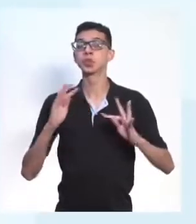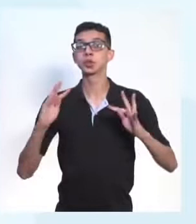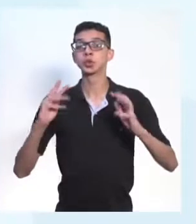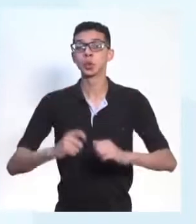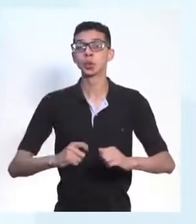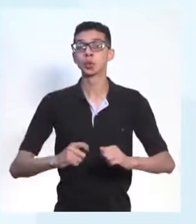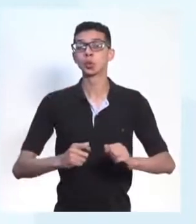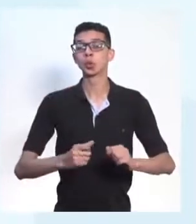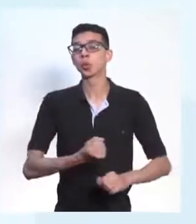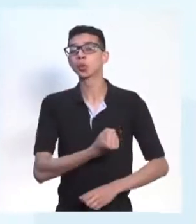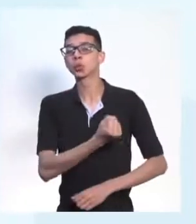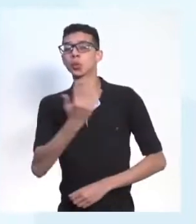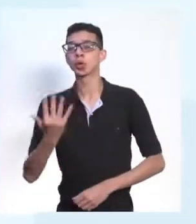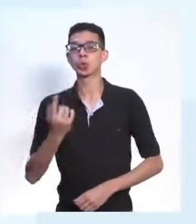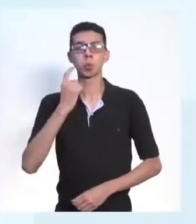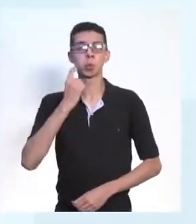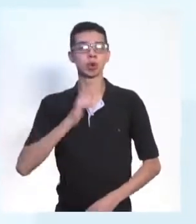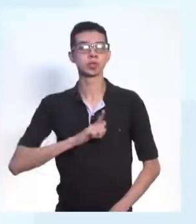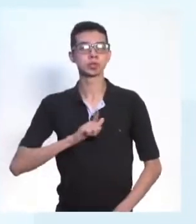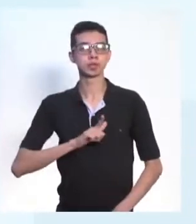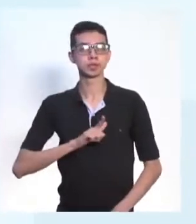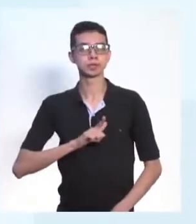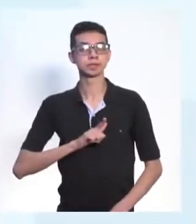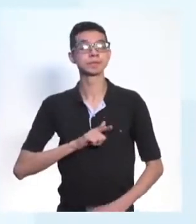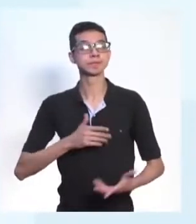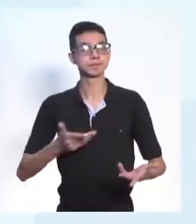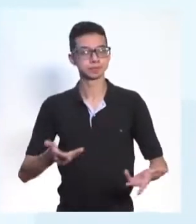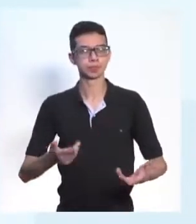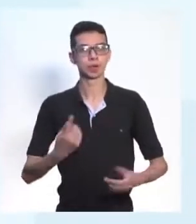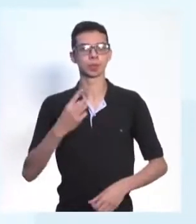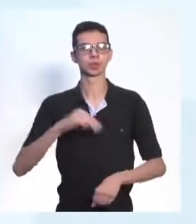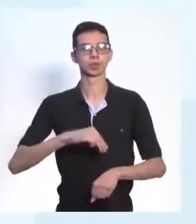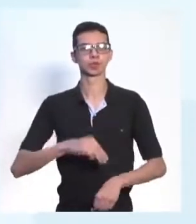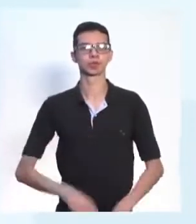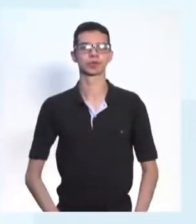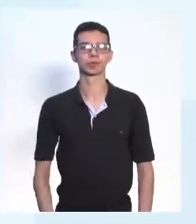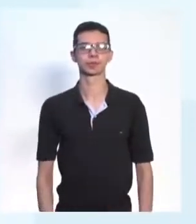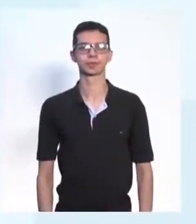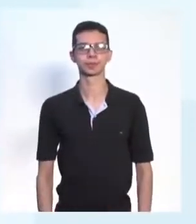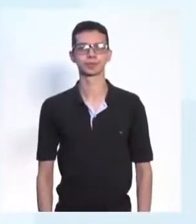de goma a gente tem. Pode colocar para eles, um minutinho.